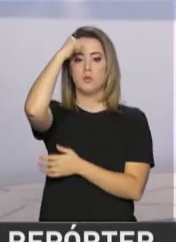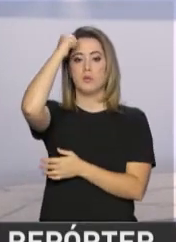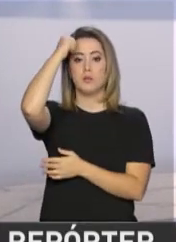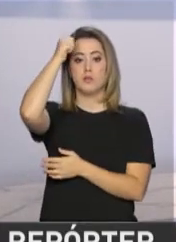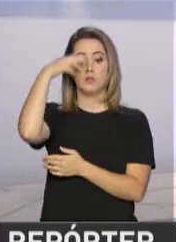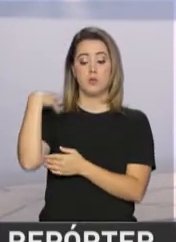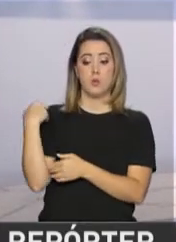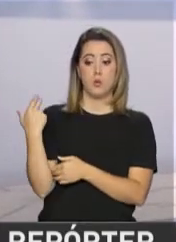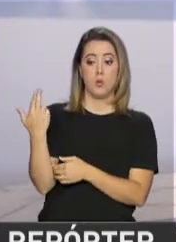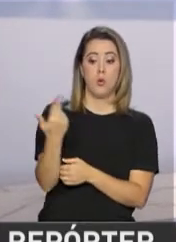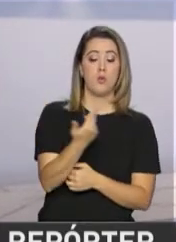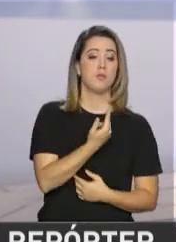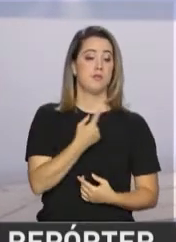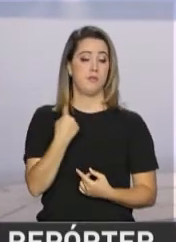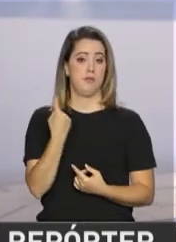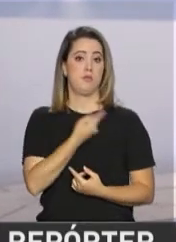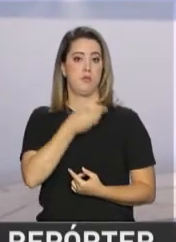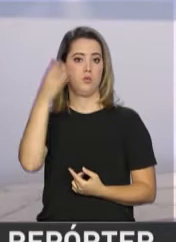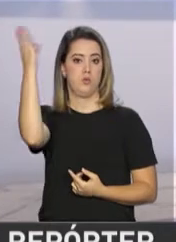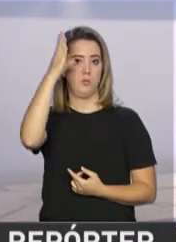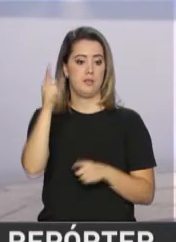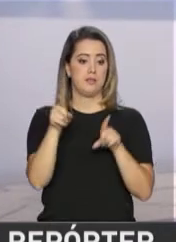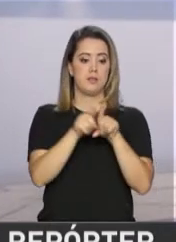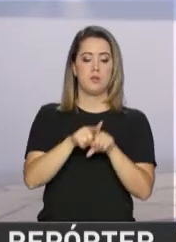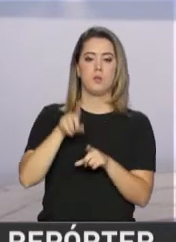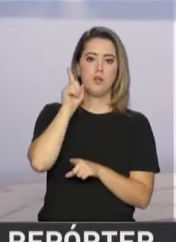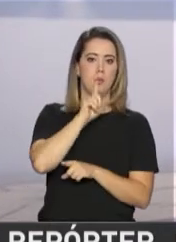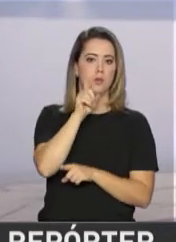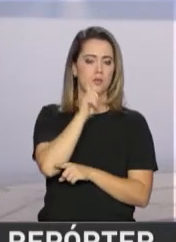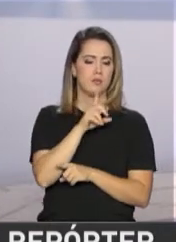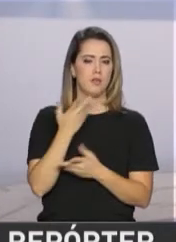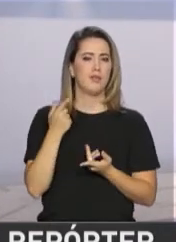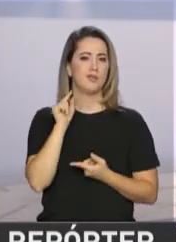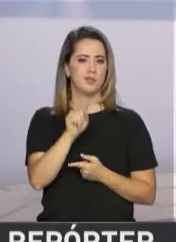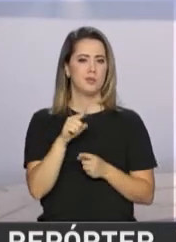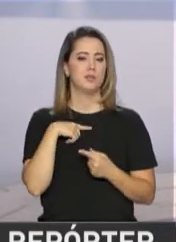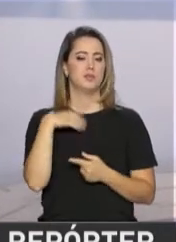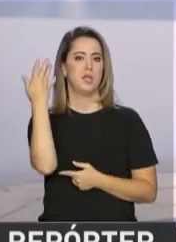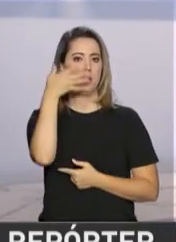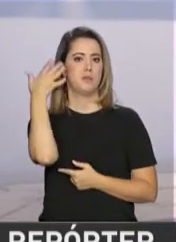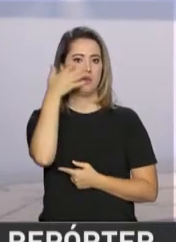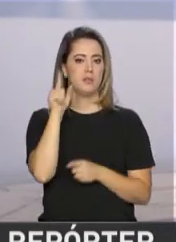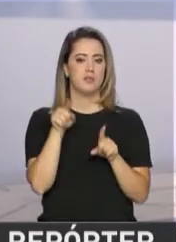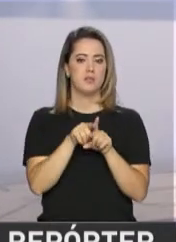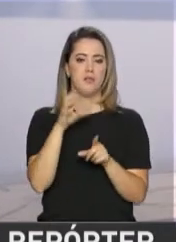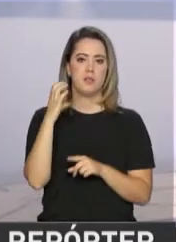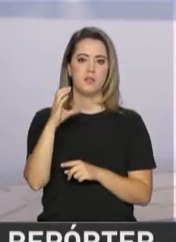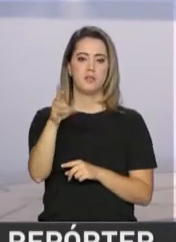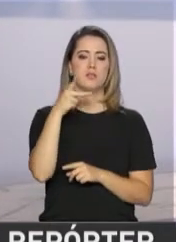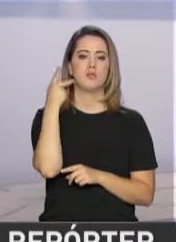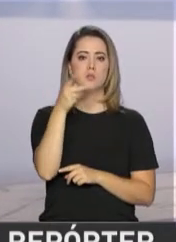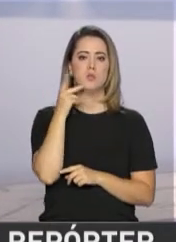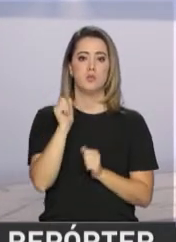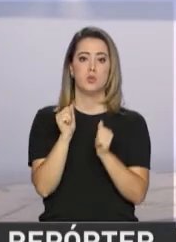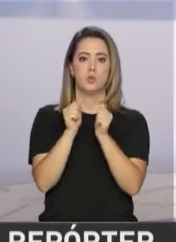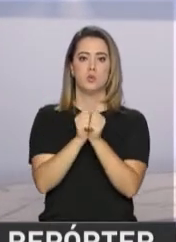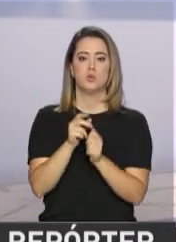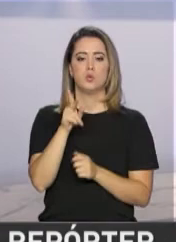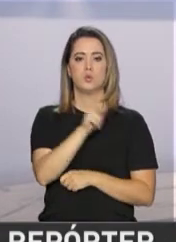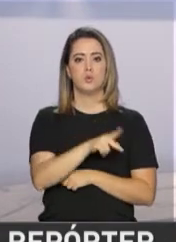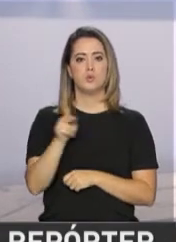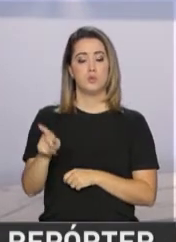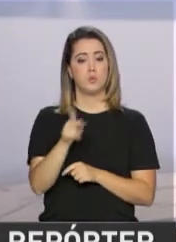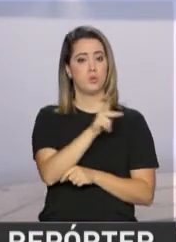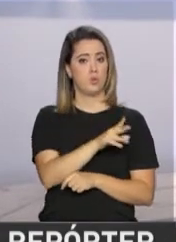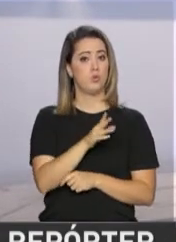um ao brasil e aos estados unidos vamos ter seminário de ciência política com o professor vê